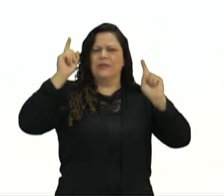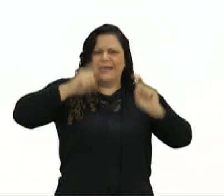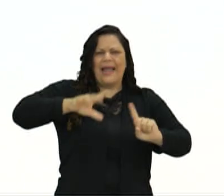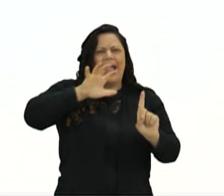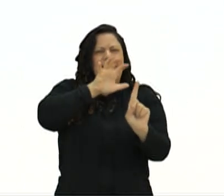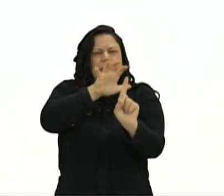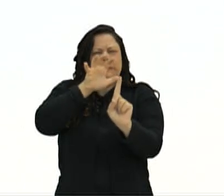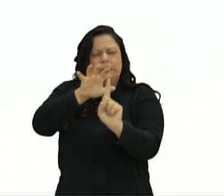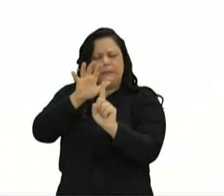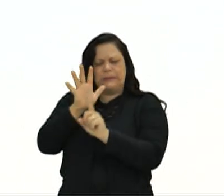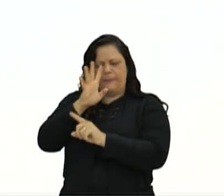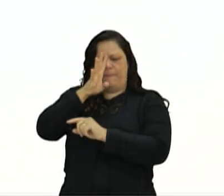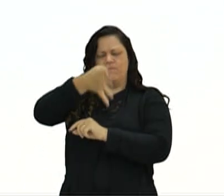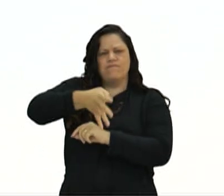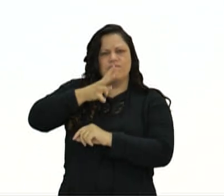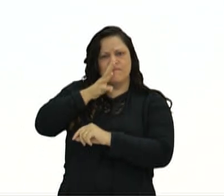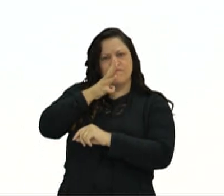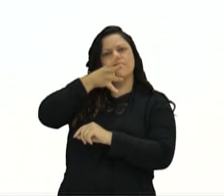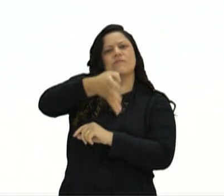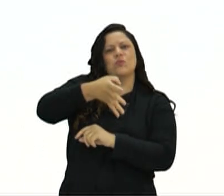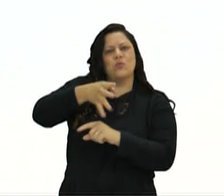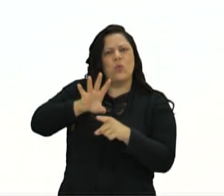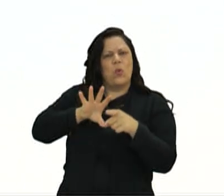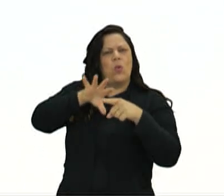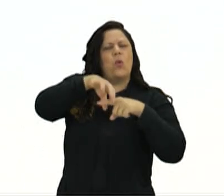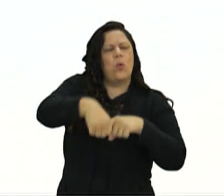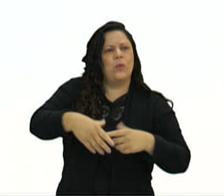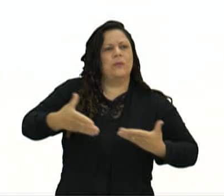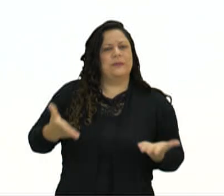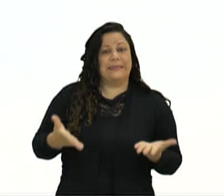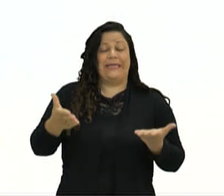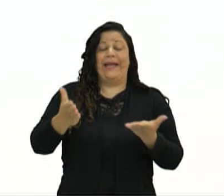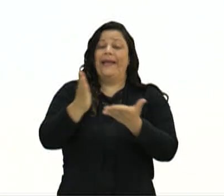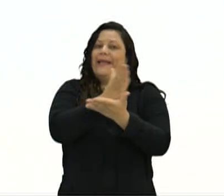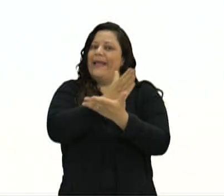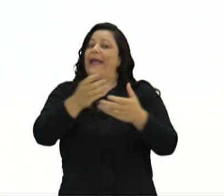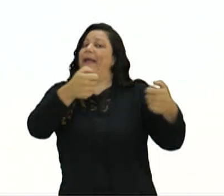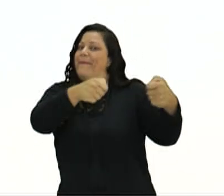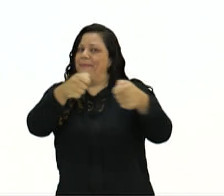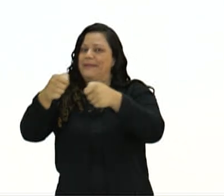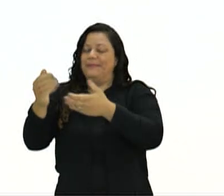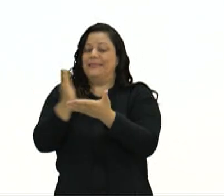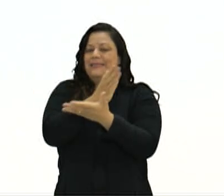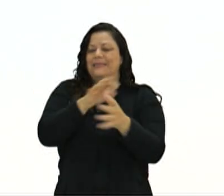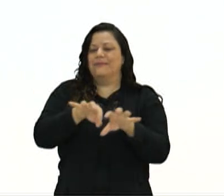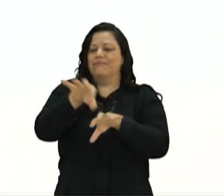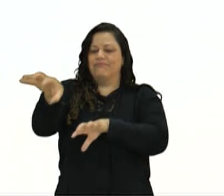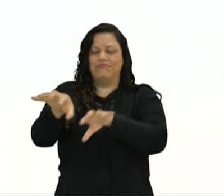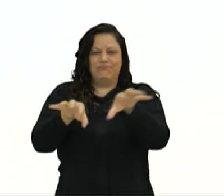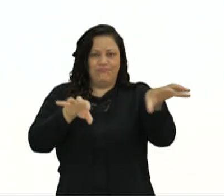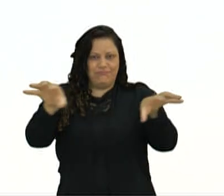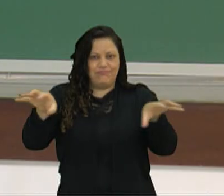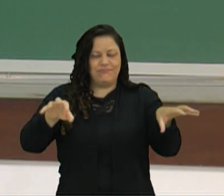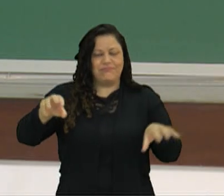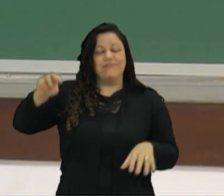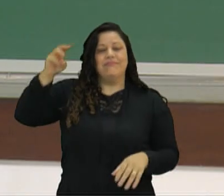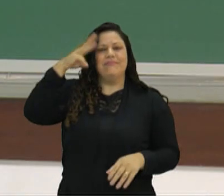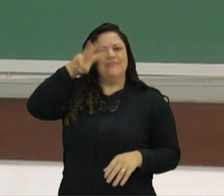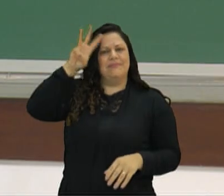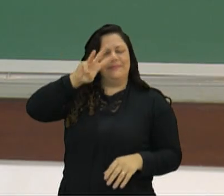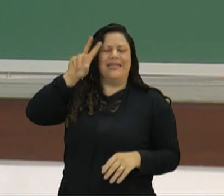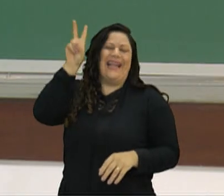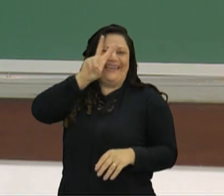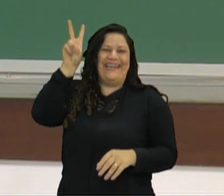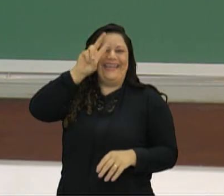abusar dele. Logo, é necessário descentralizar o poder. Lembrem da teoria da tripartição